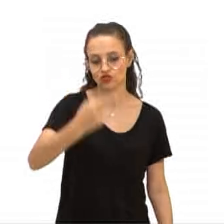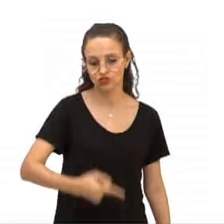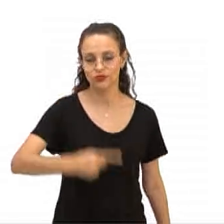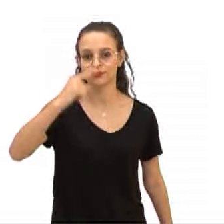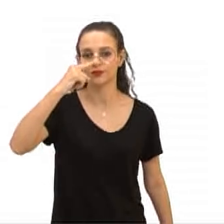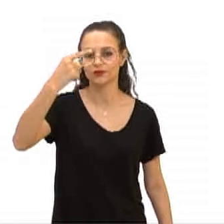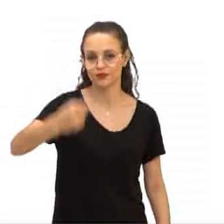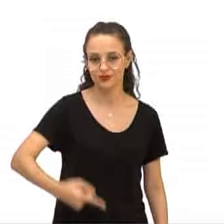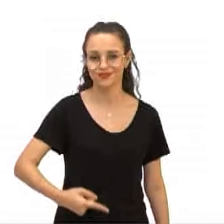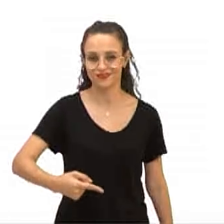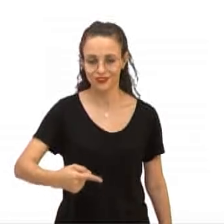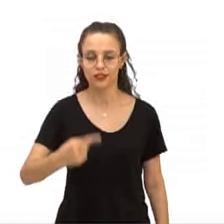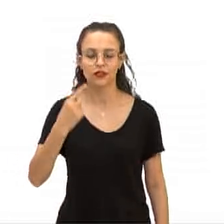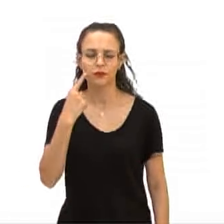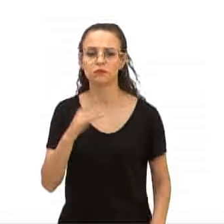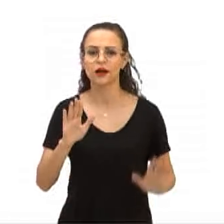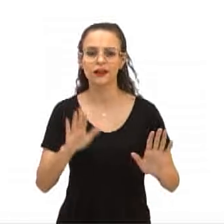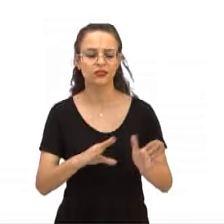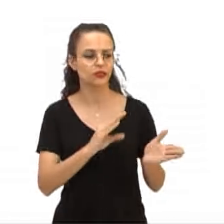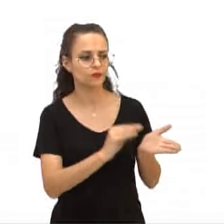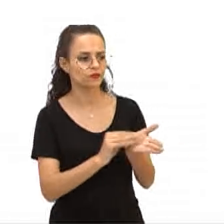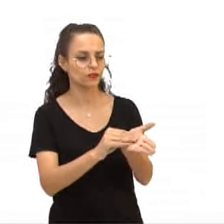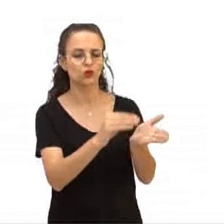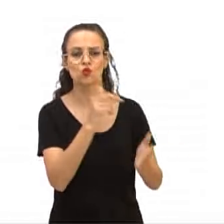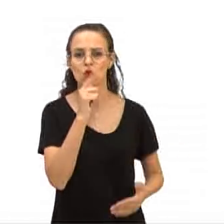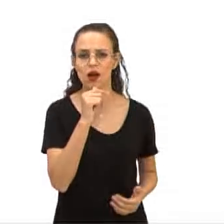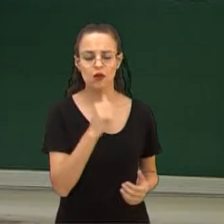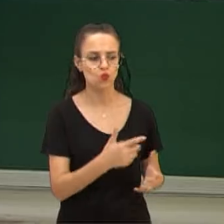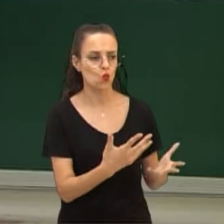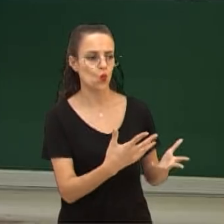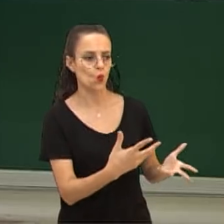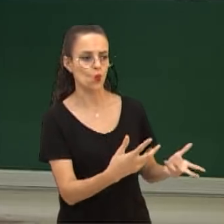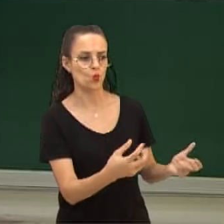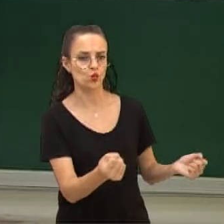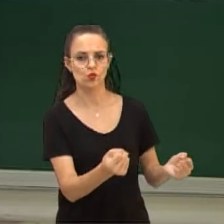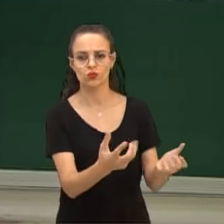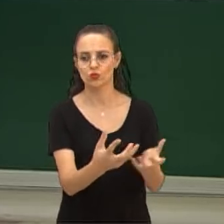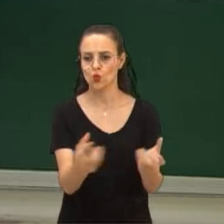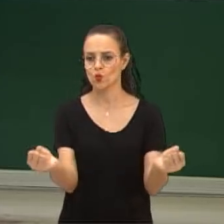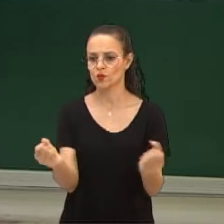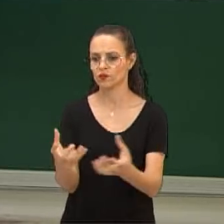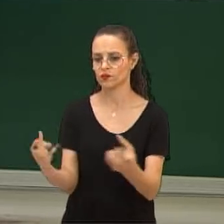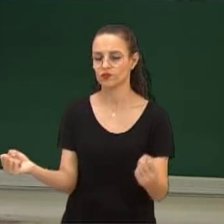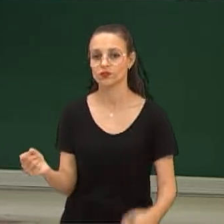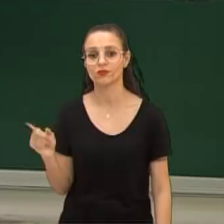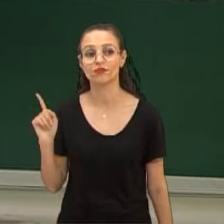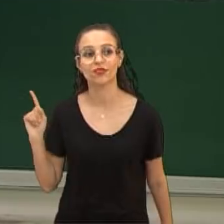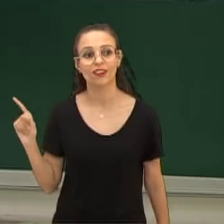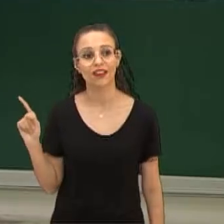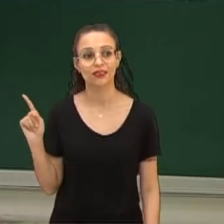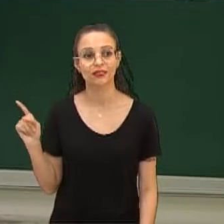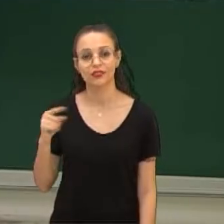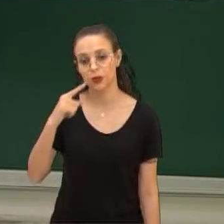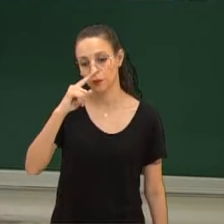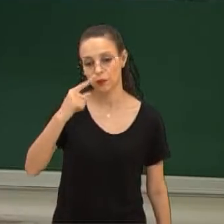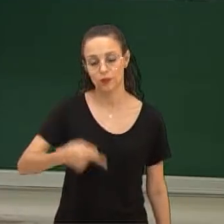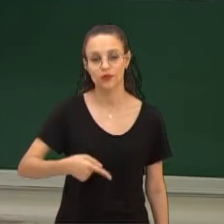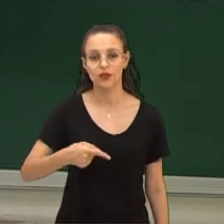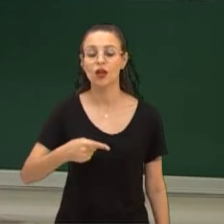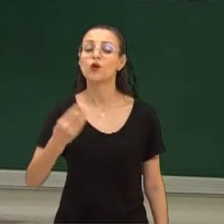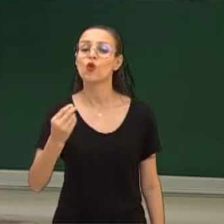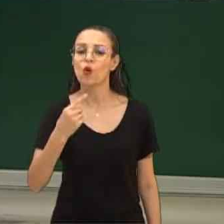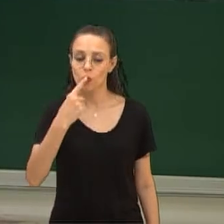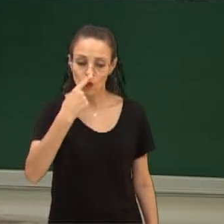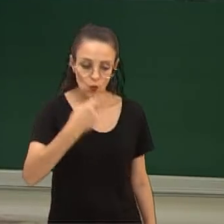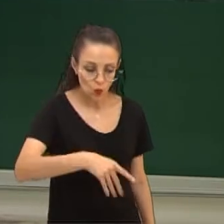curta. Quando houve uma escassez de água, os lagos e rios ficaram bem rasos, o dinotério tinha muita